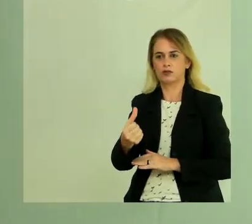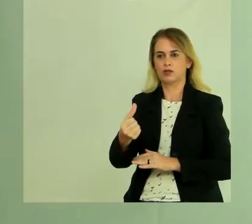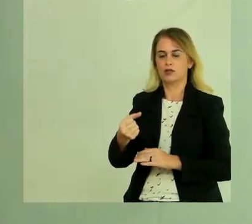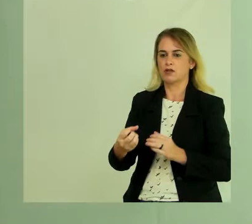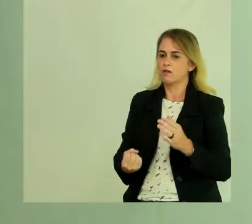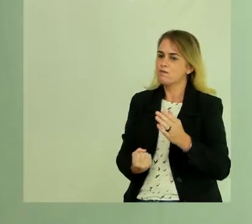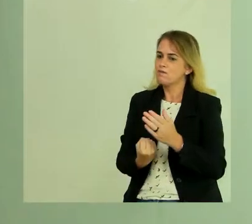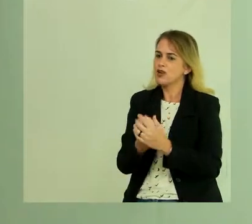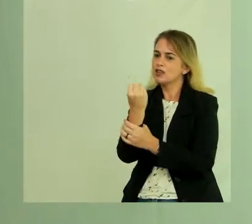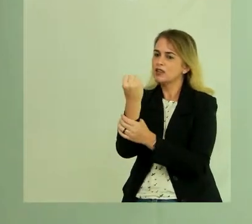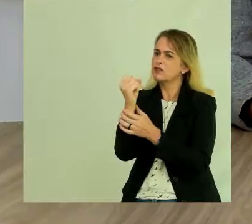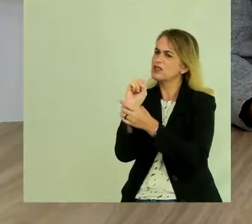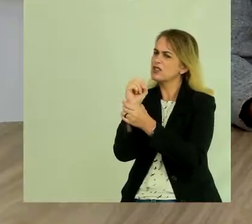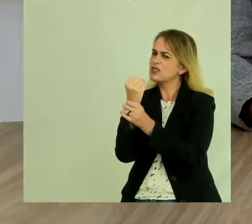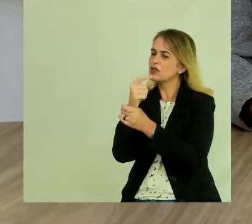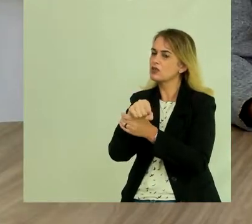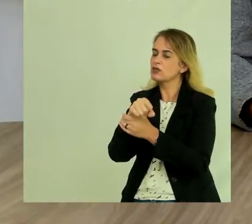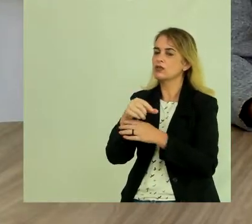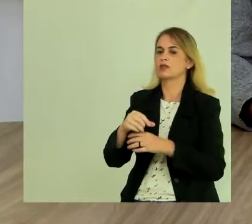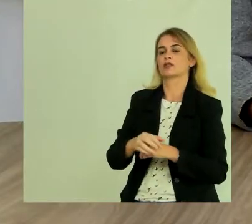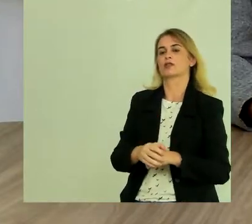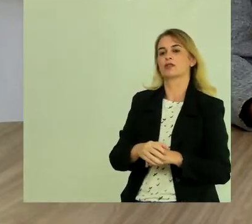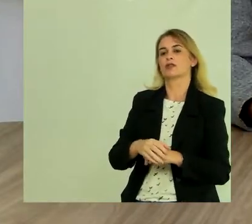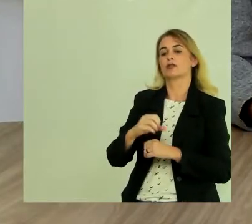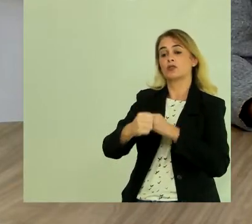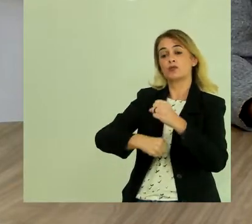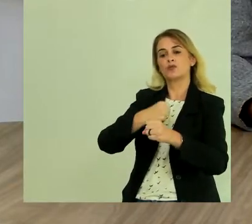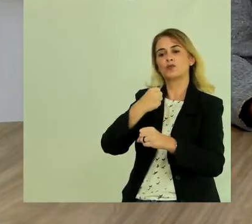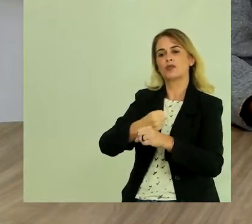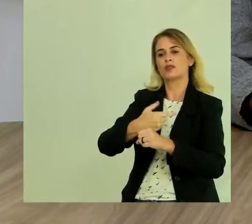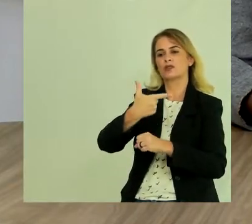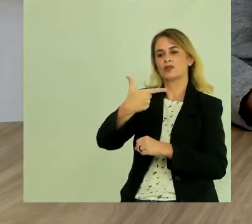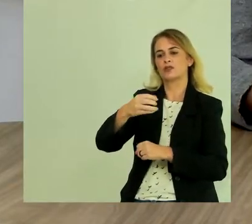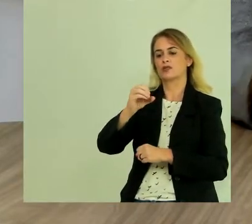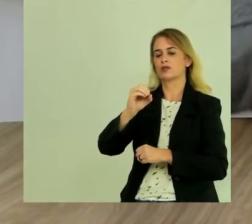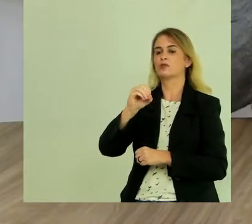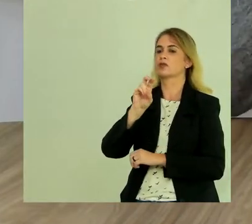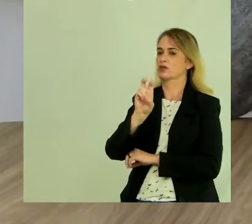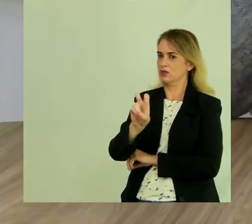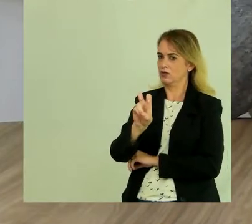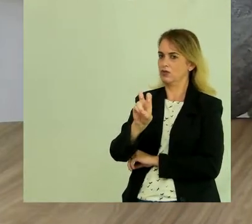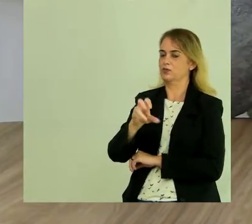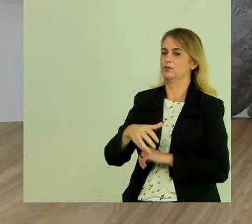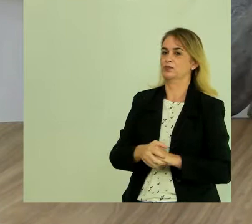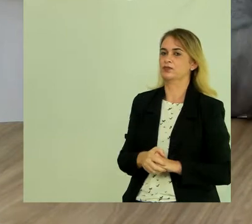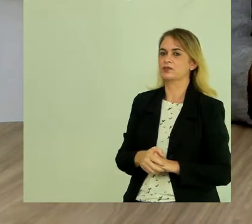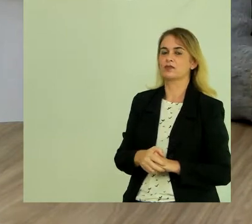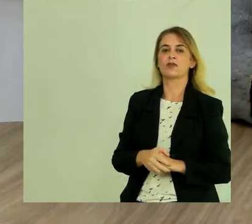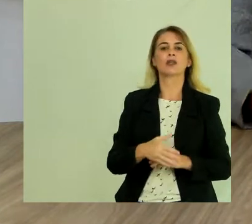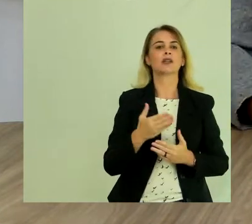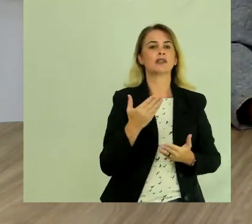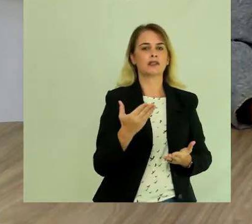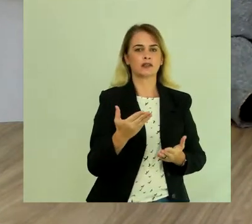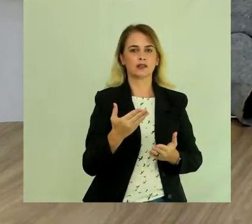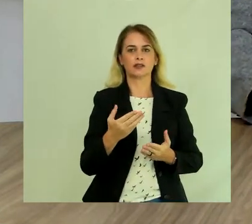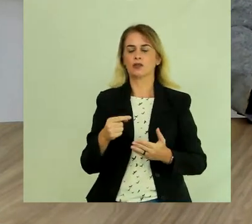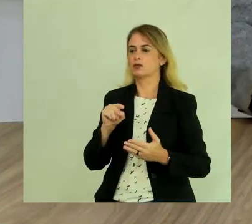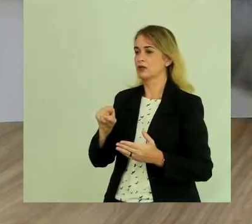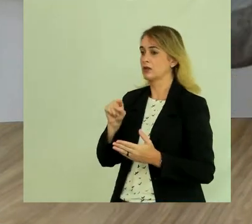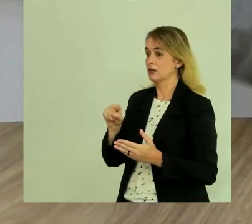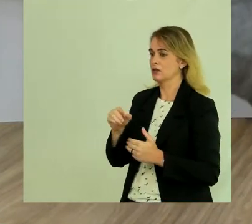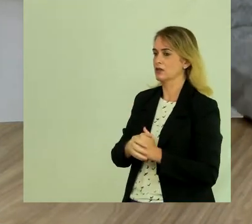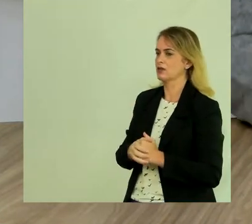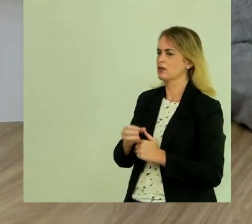lei no ano de 2005. Na sua opinião, toda escola